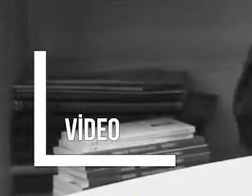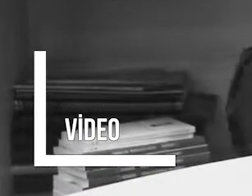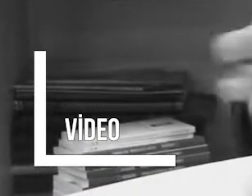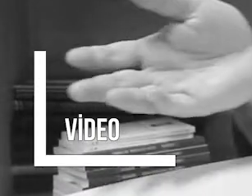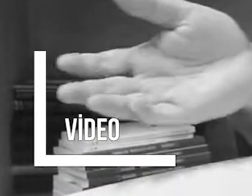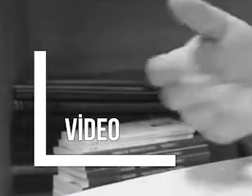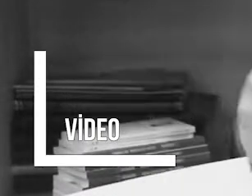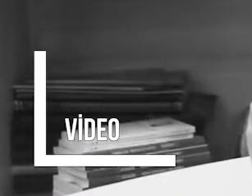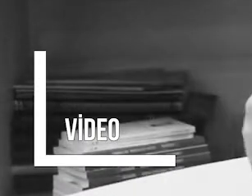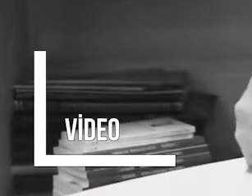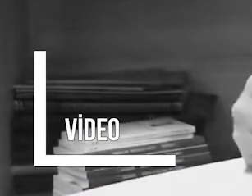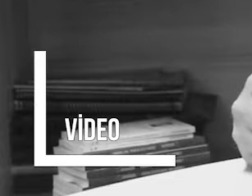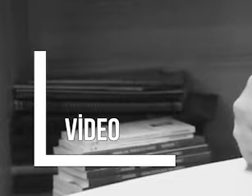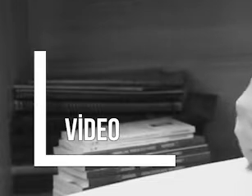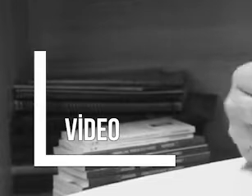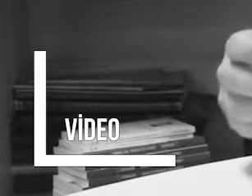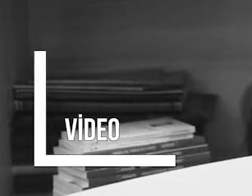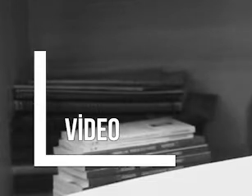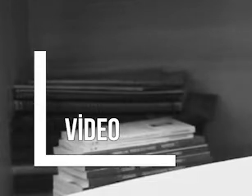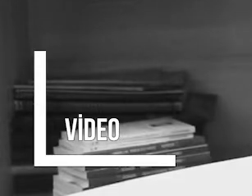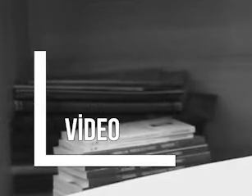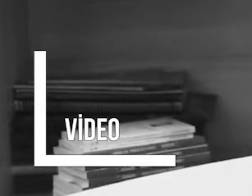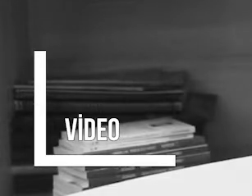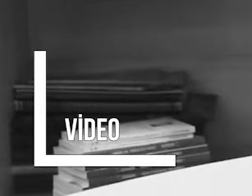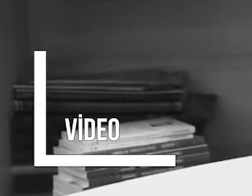é parente do